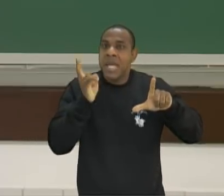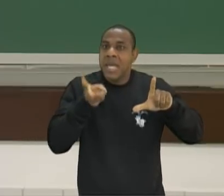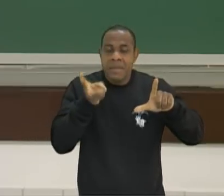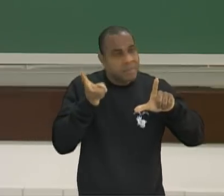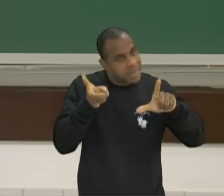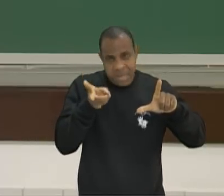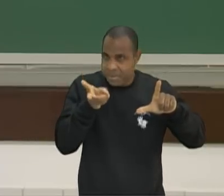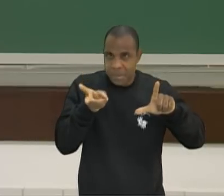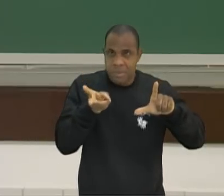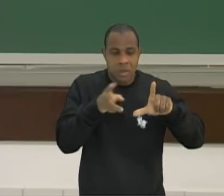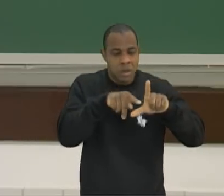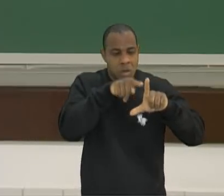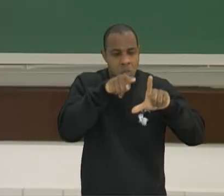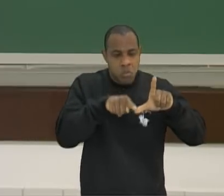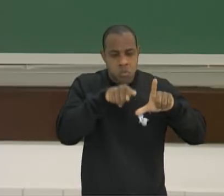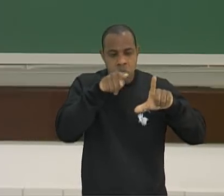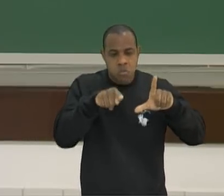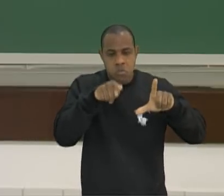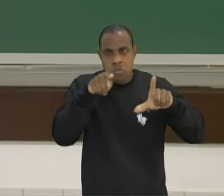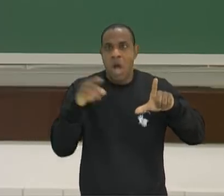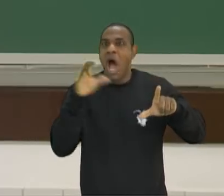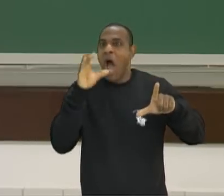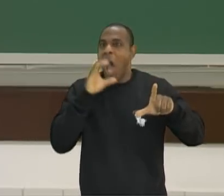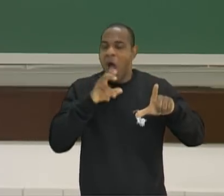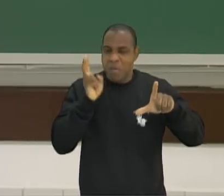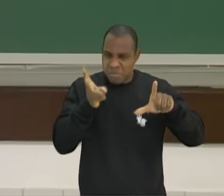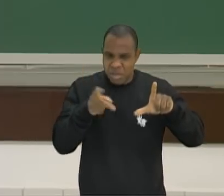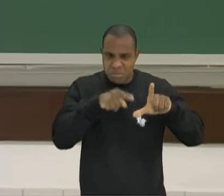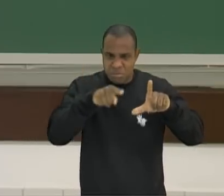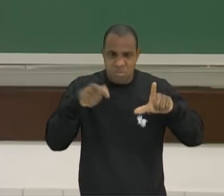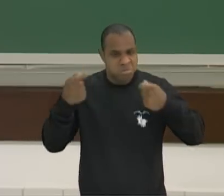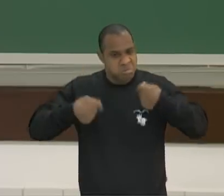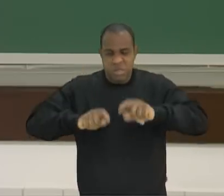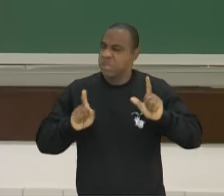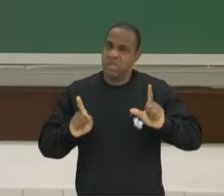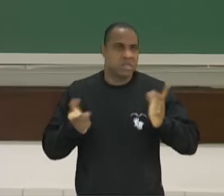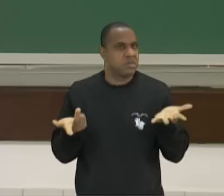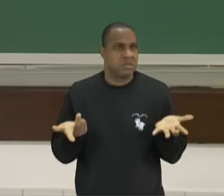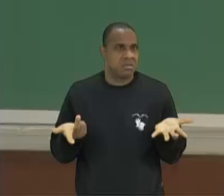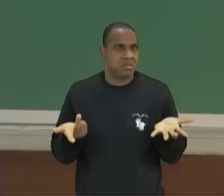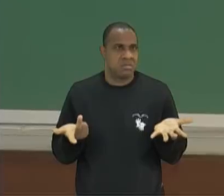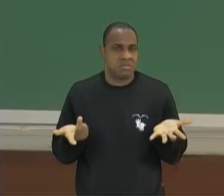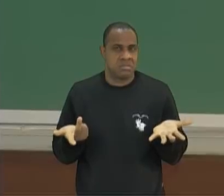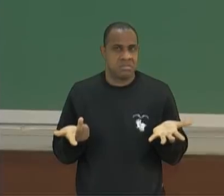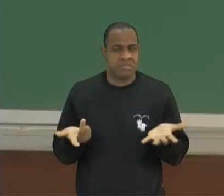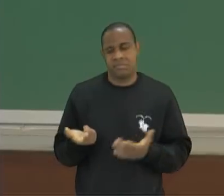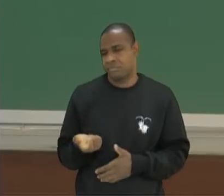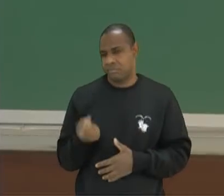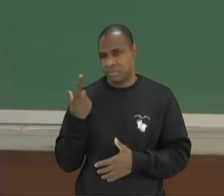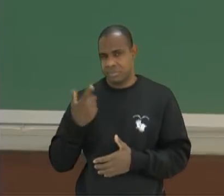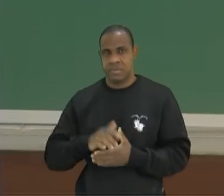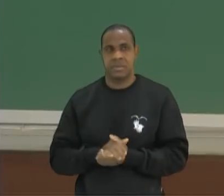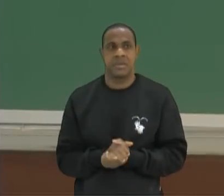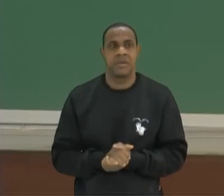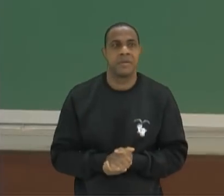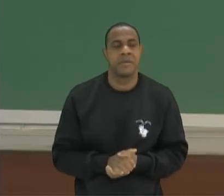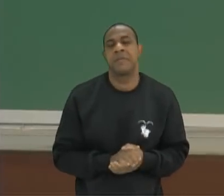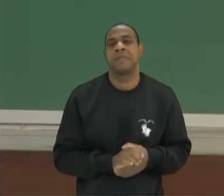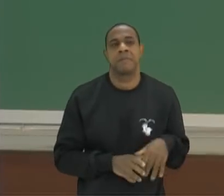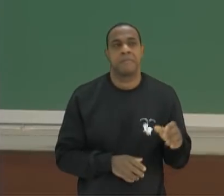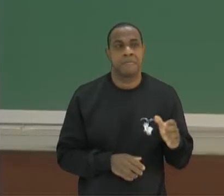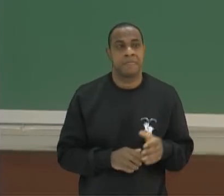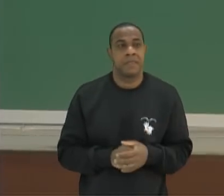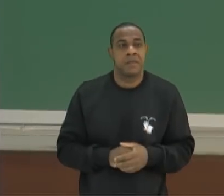mas não necessariamente a mesma velocidade nem o mesmo comprimento de onda. Tem algo estranho no meio do caminho. Vamos às